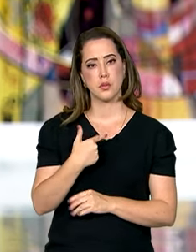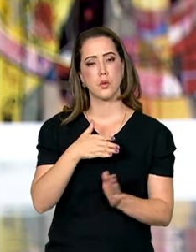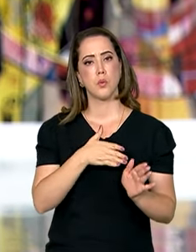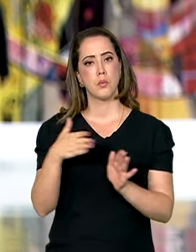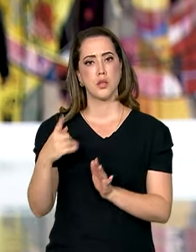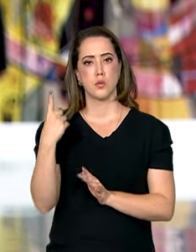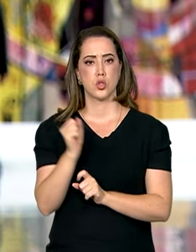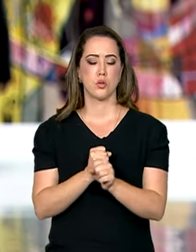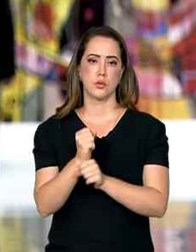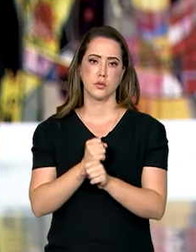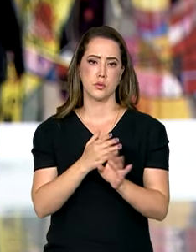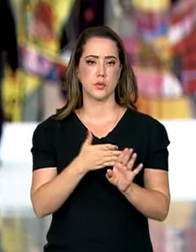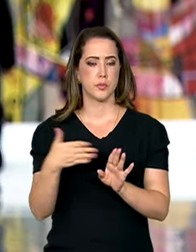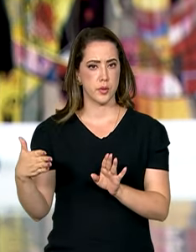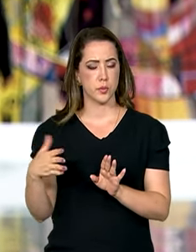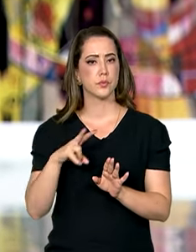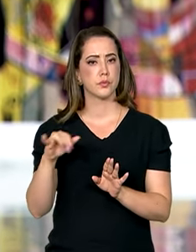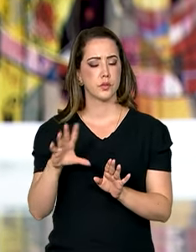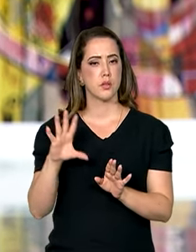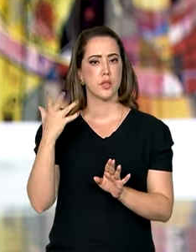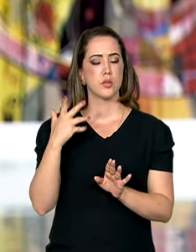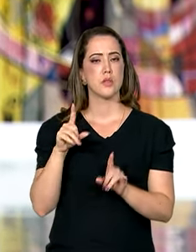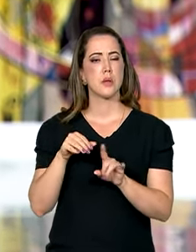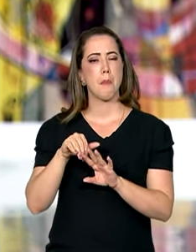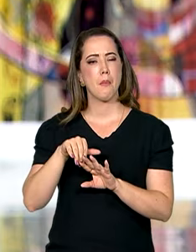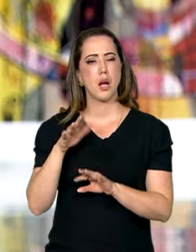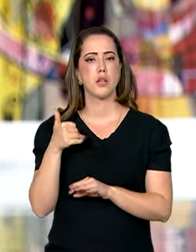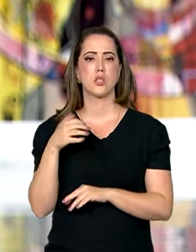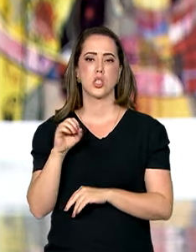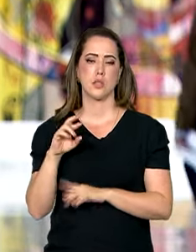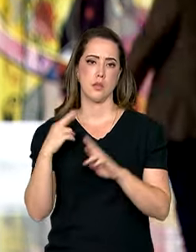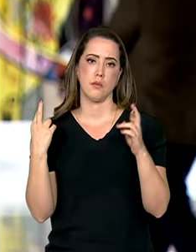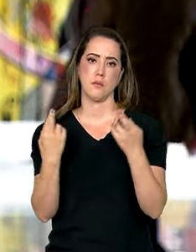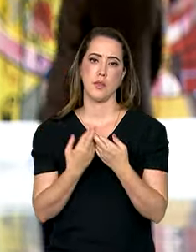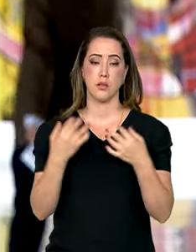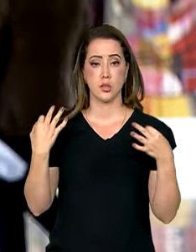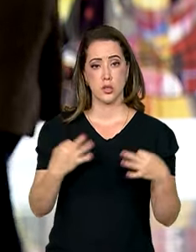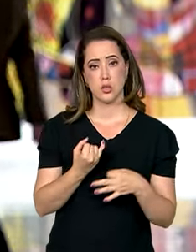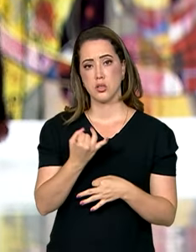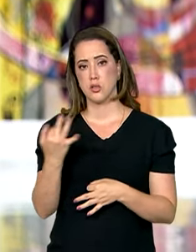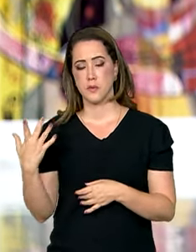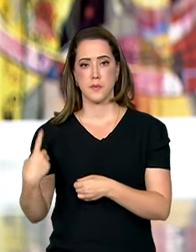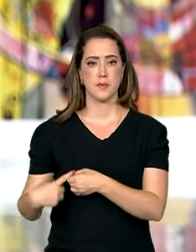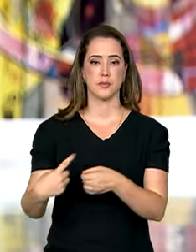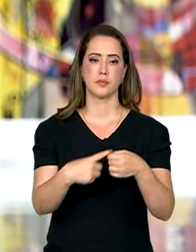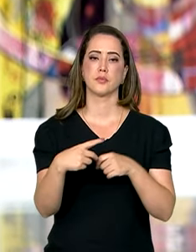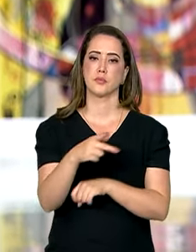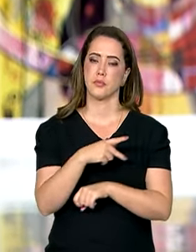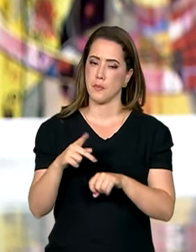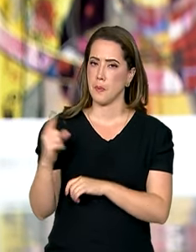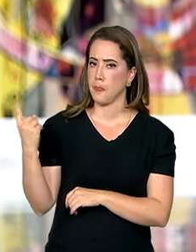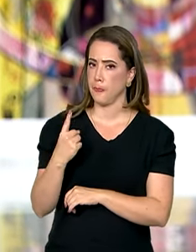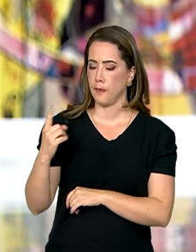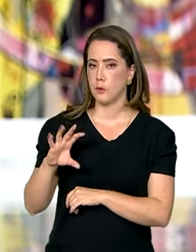um ano durante esse período serão realizadas mais de 100 reuniões oficiais em várias cidades do país a primeira